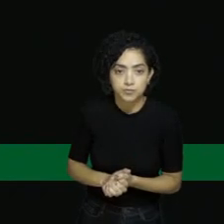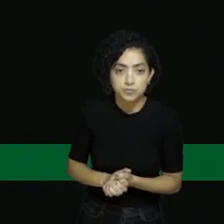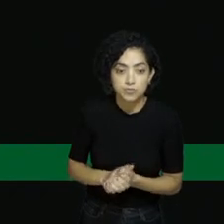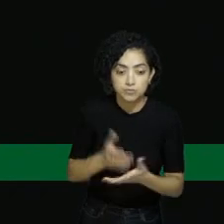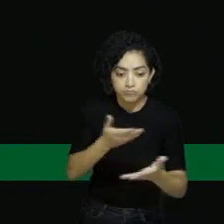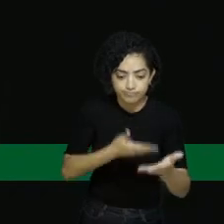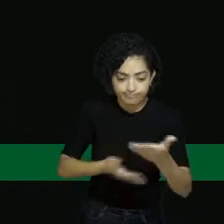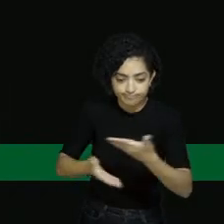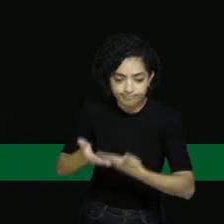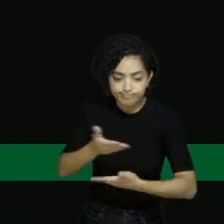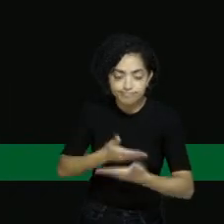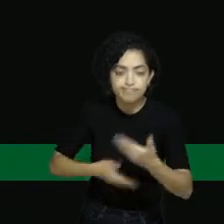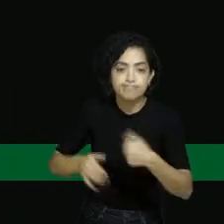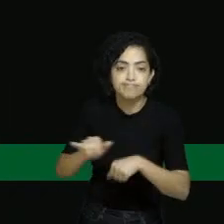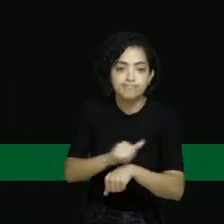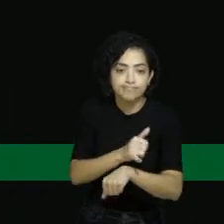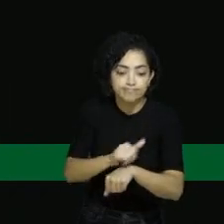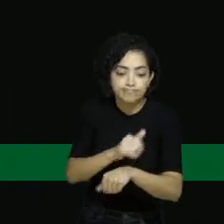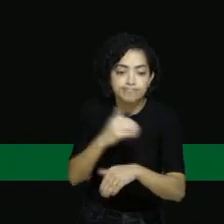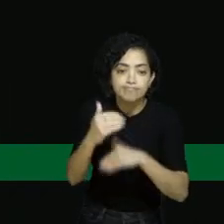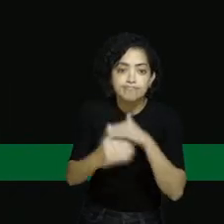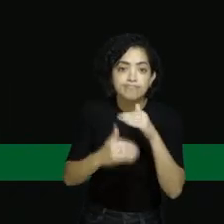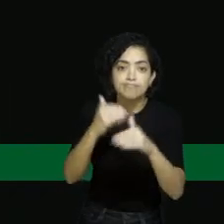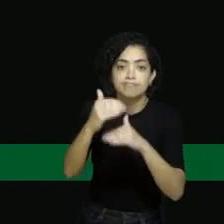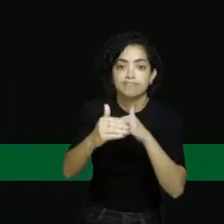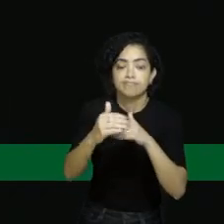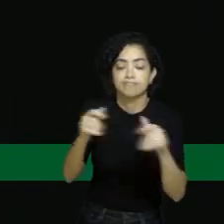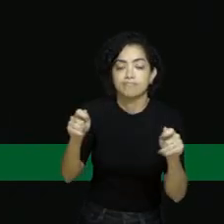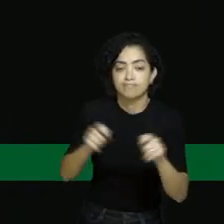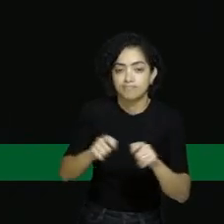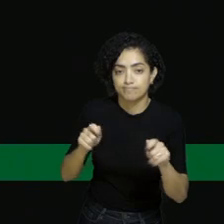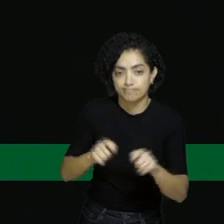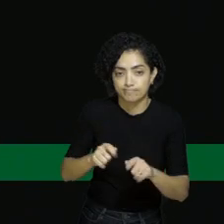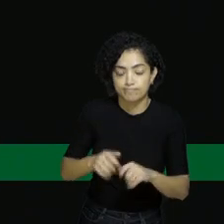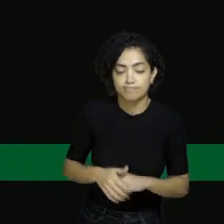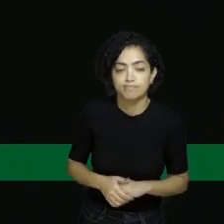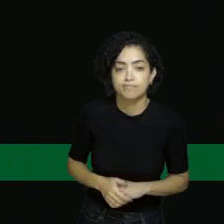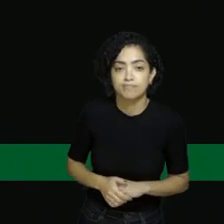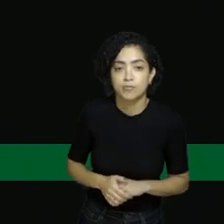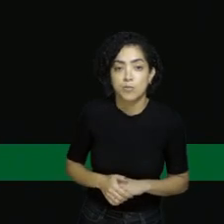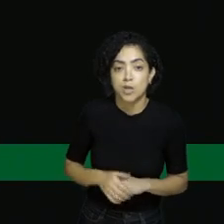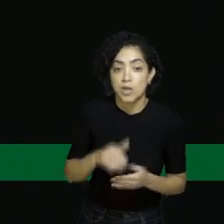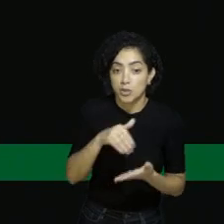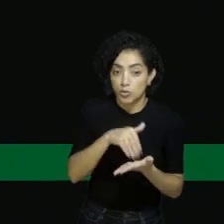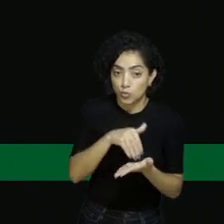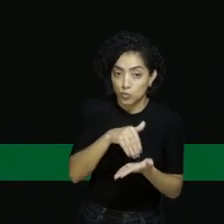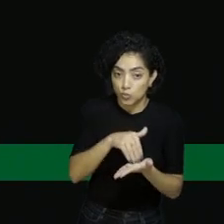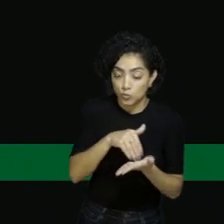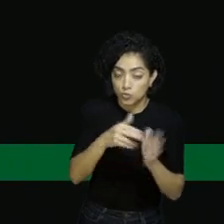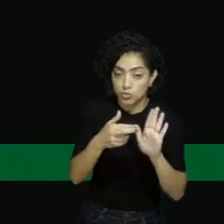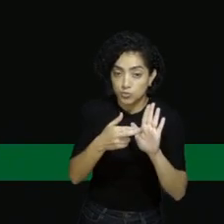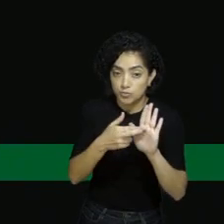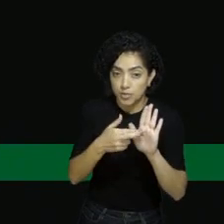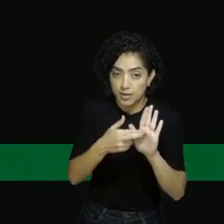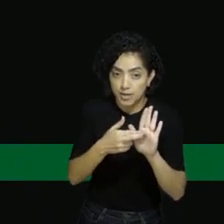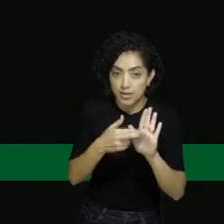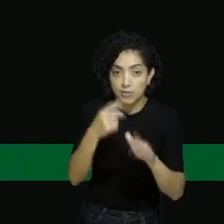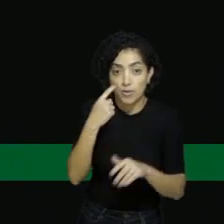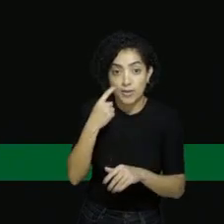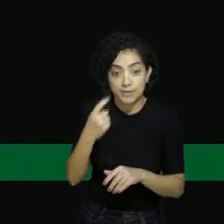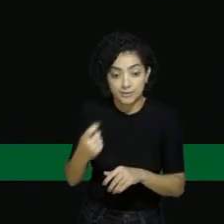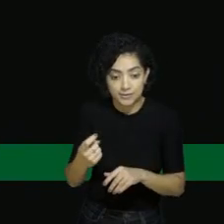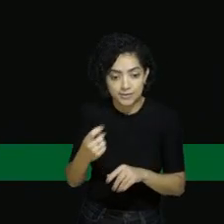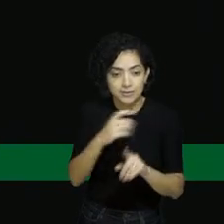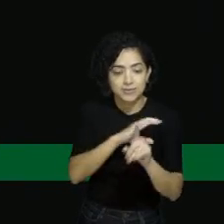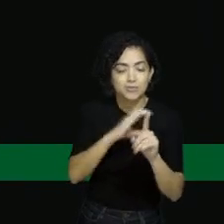uma ferramenta de desenvolvimento e de oportunidade. E, por fim, o último dos princípios é o interesse pela